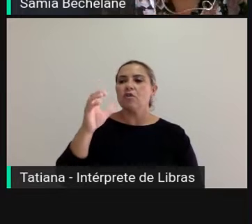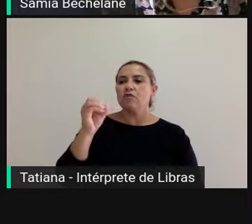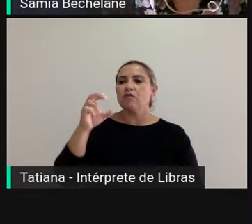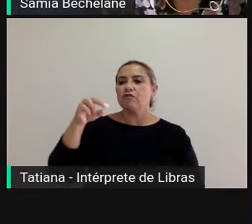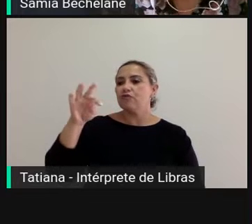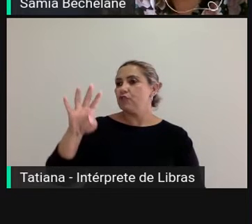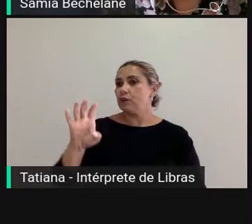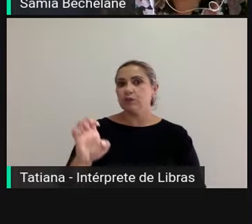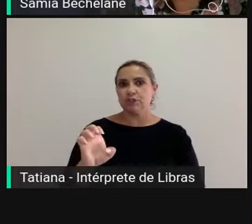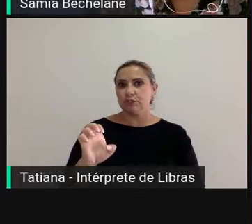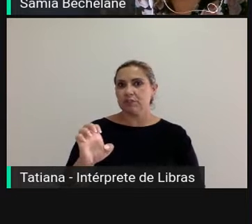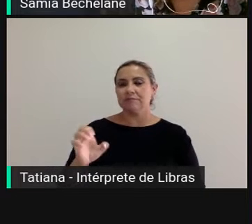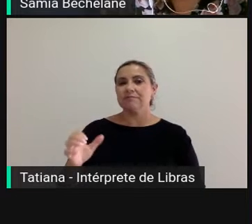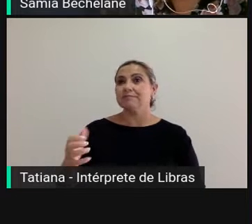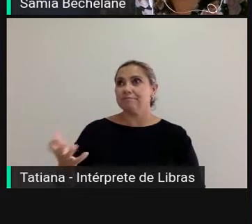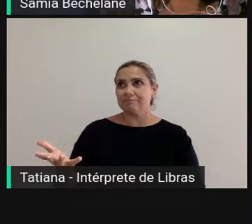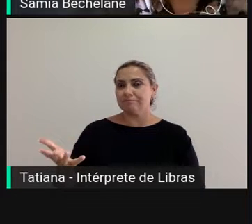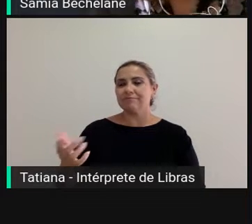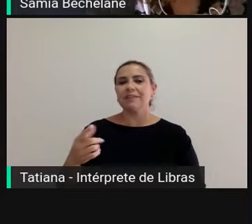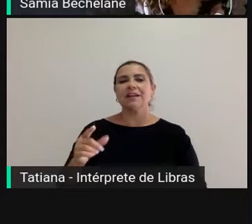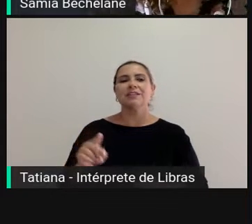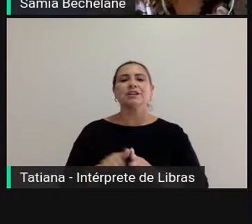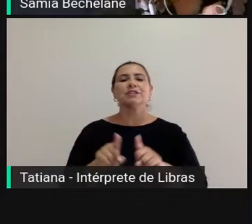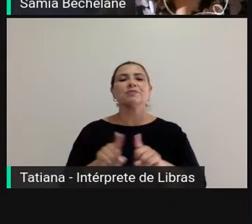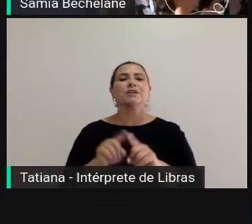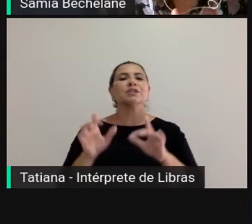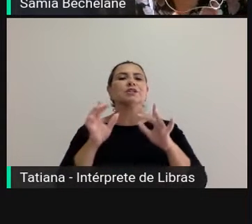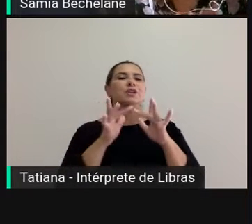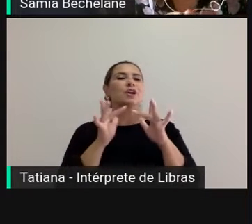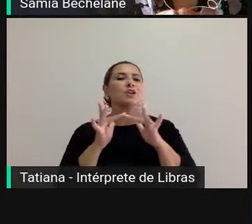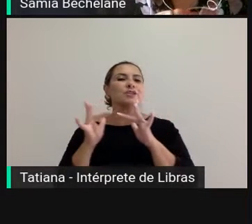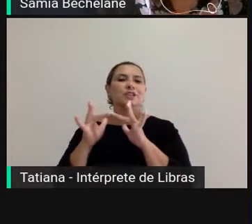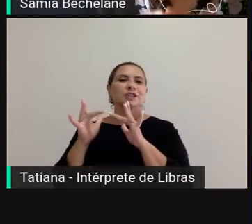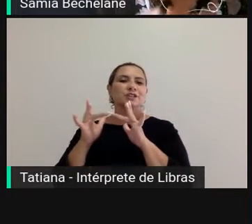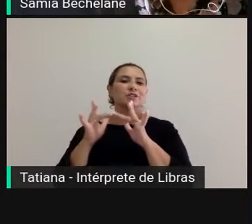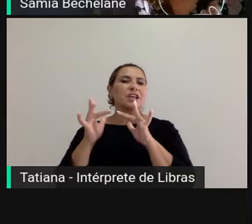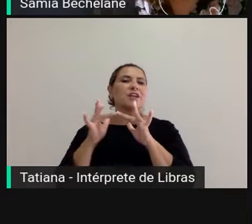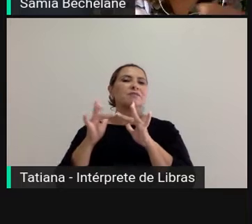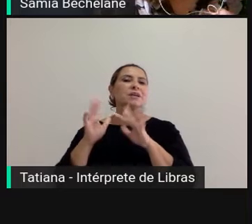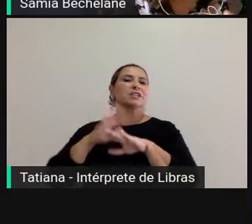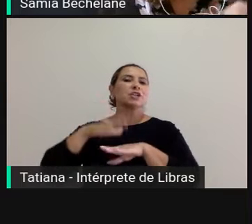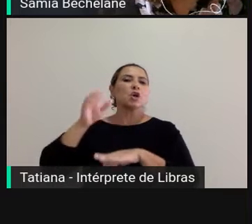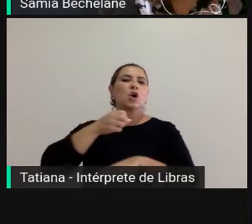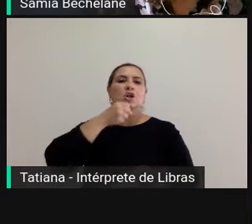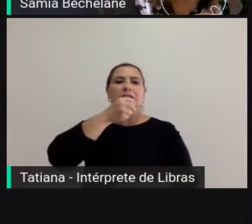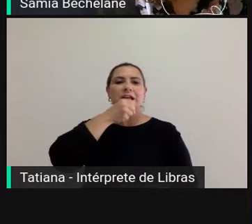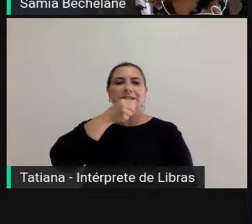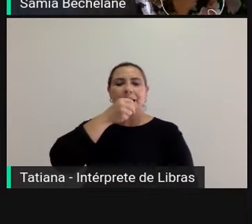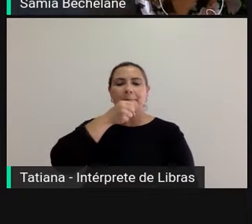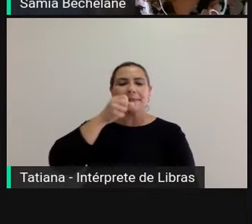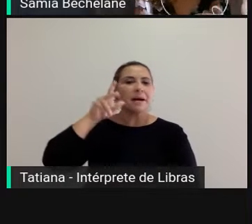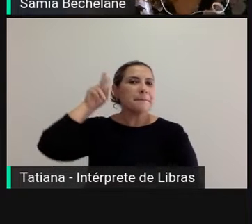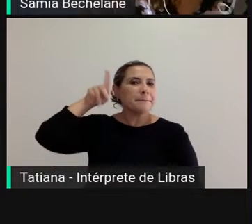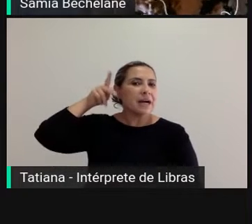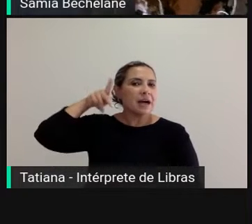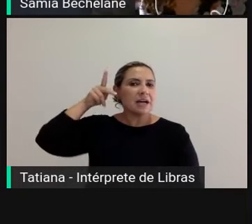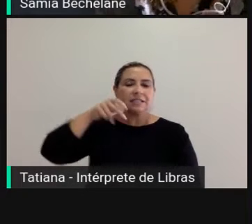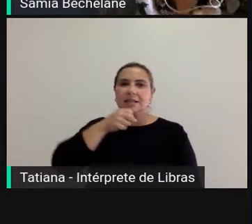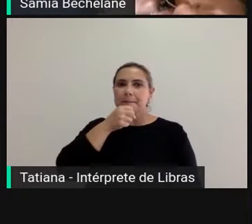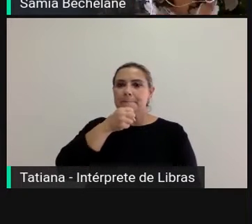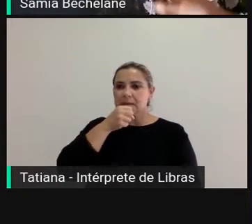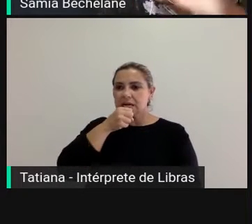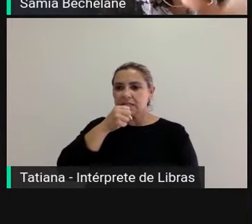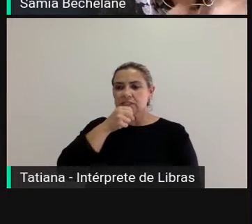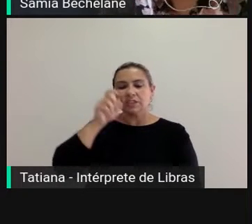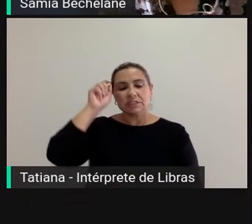exemplo, vai privilegiar os contatos com parlamentares negros, e entre estes, aqueles que são assumidamente